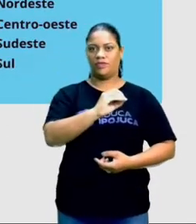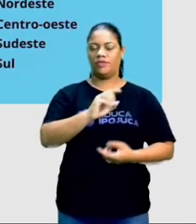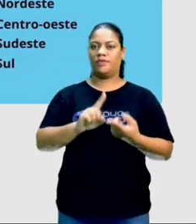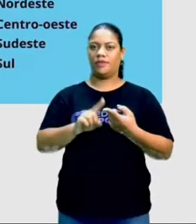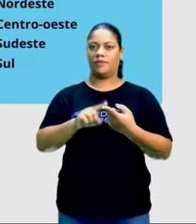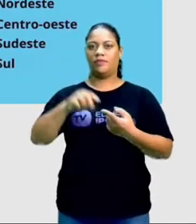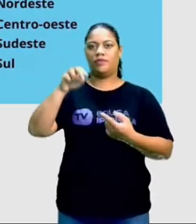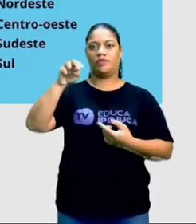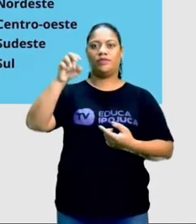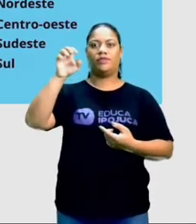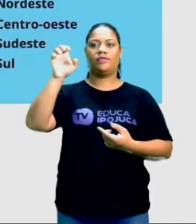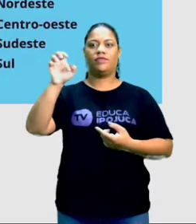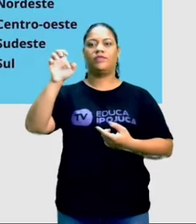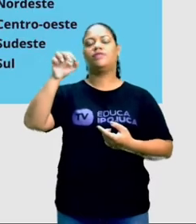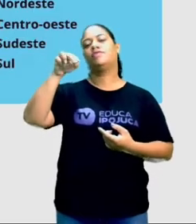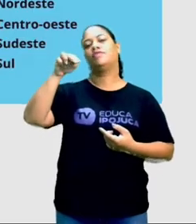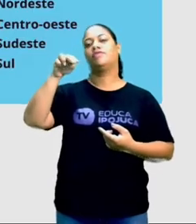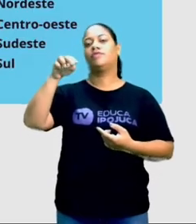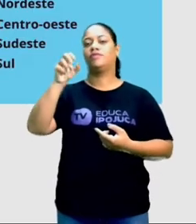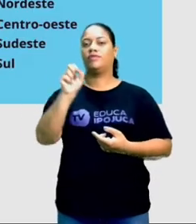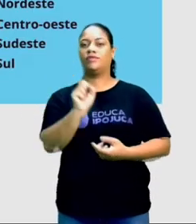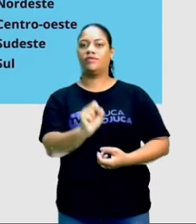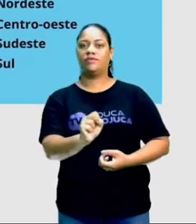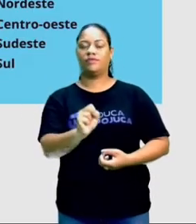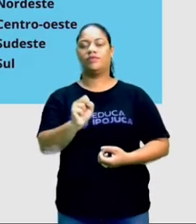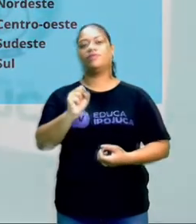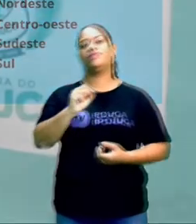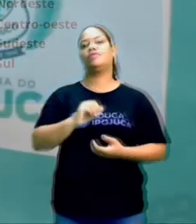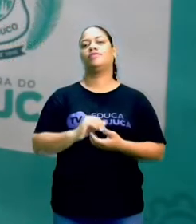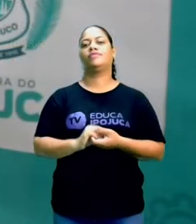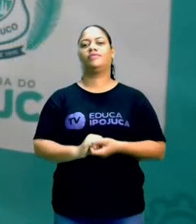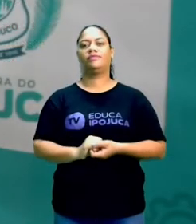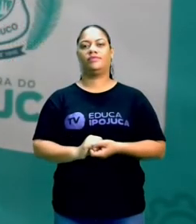colaterais, noroeste, nordeste, sudeste e sudoeste. Ou